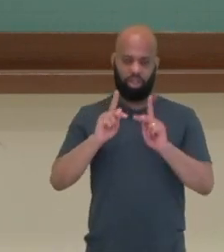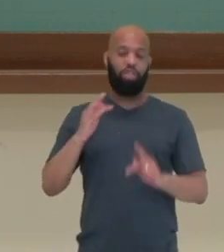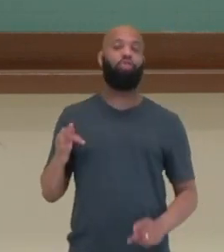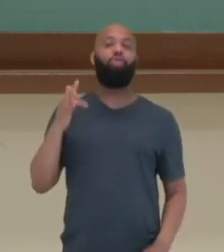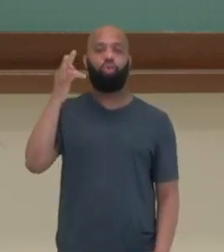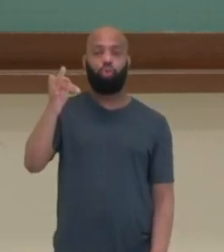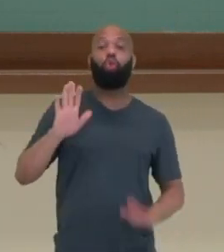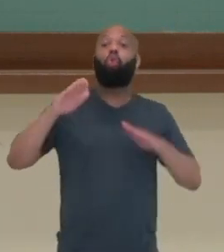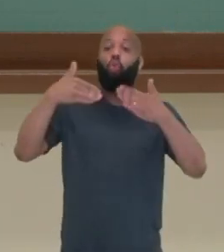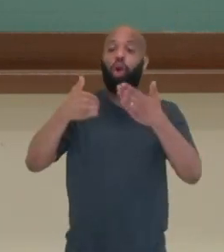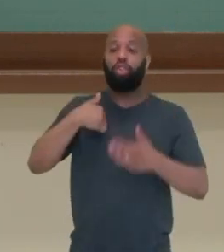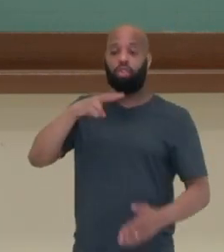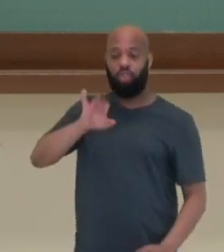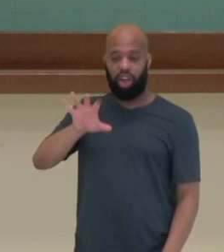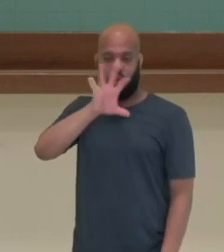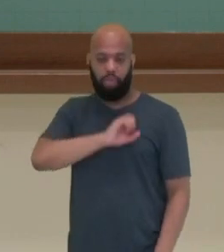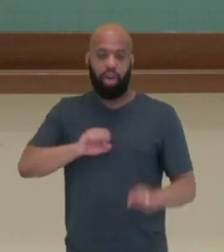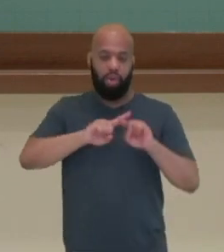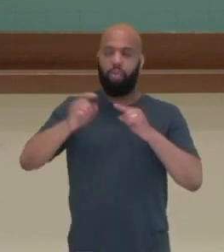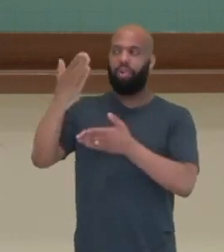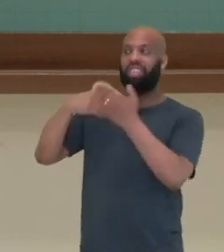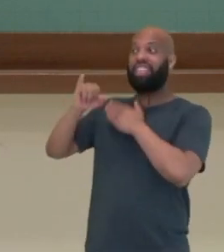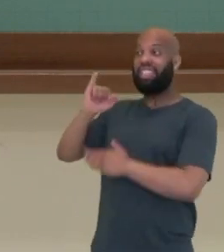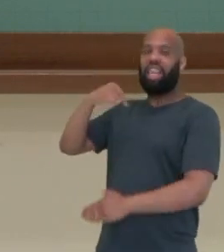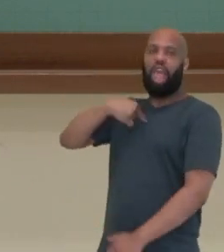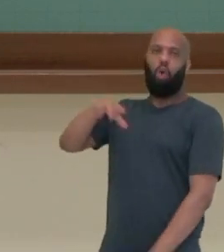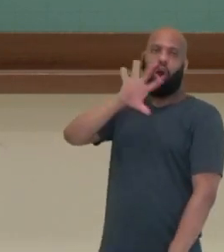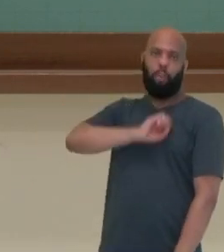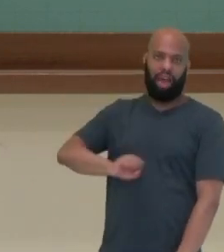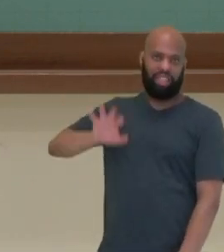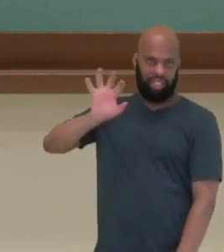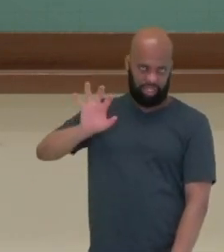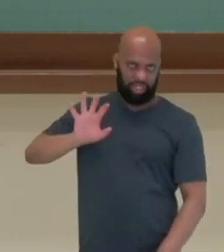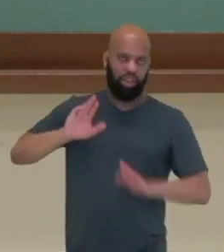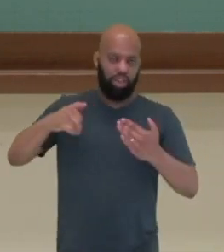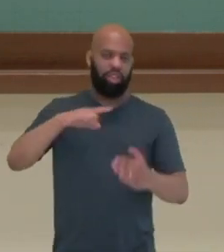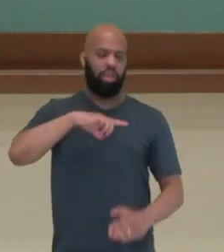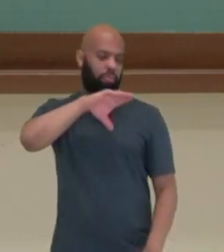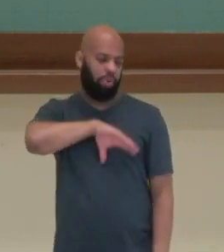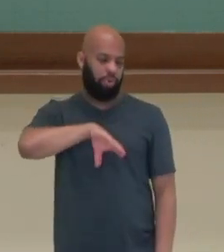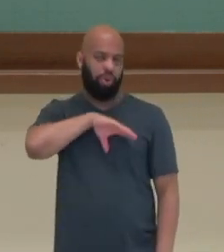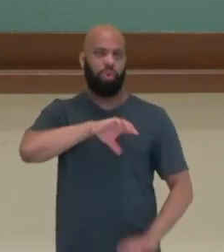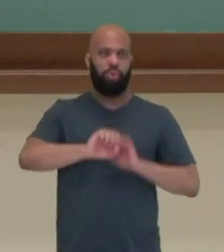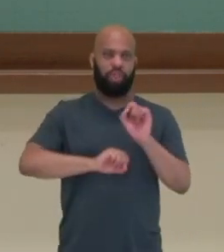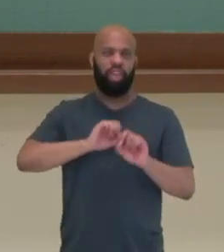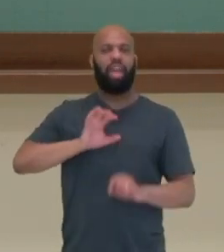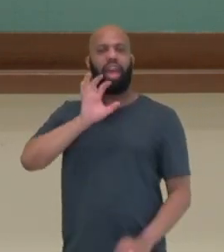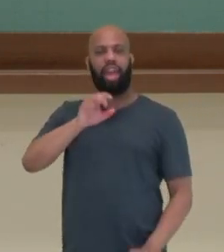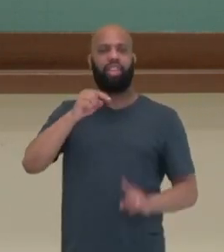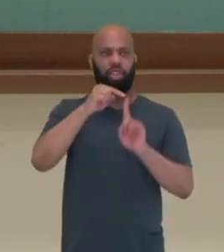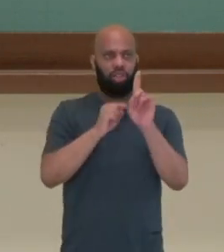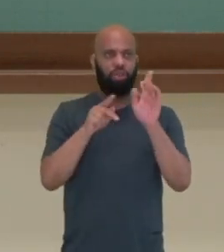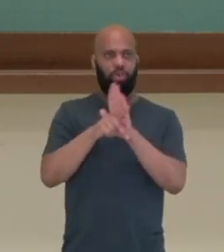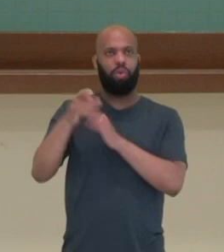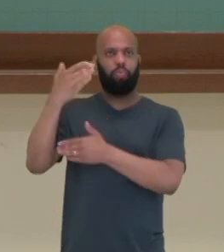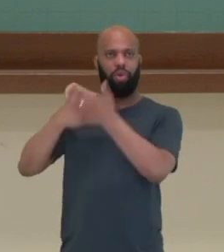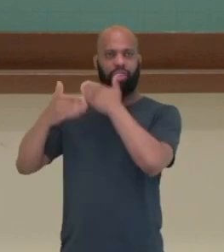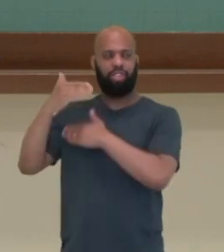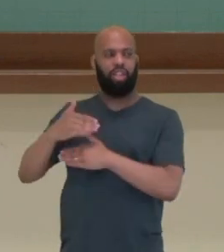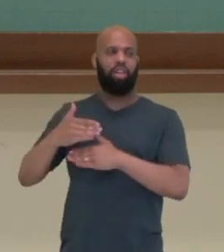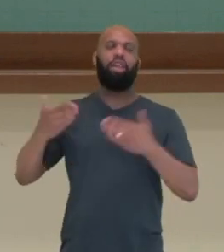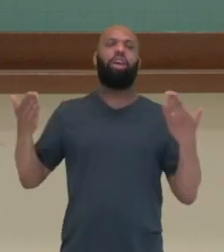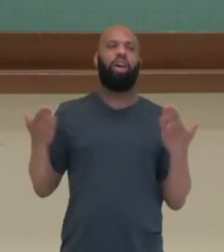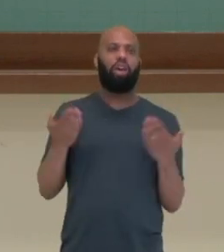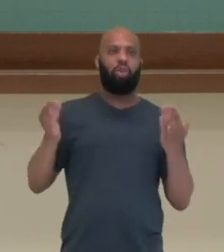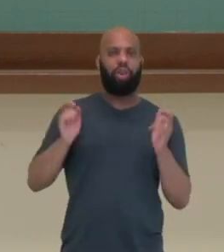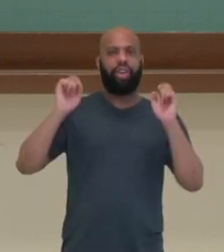quando eu amar, mas no pretérito se eu amasse. Então, em língua portuguesa, basicamente são esses pretéritos. Com isso, você tem